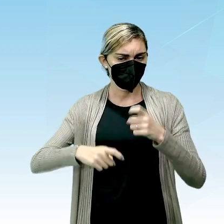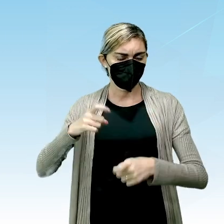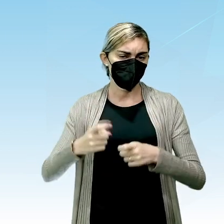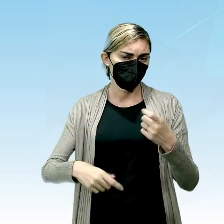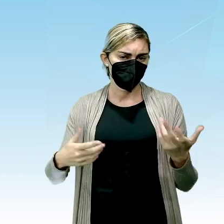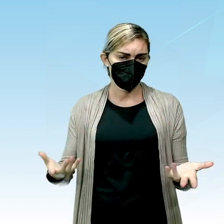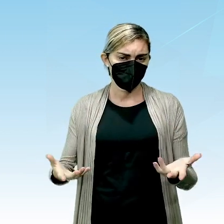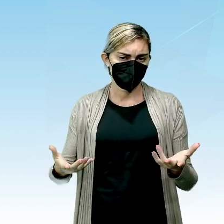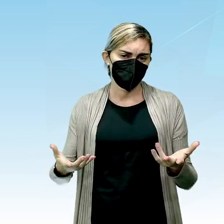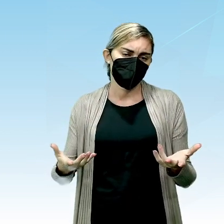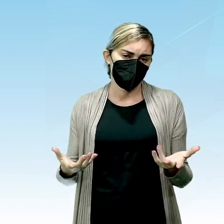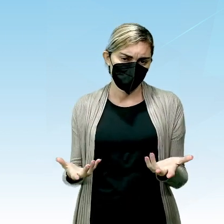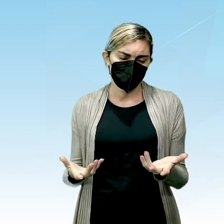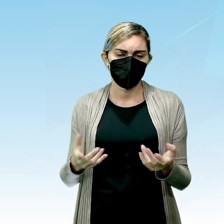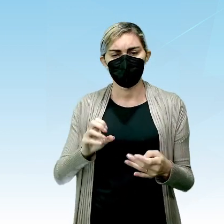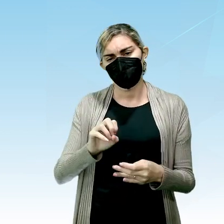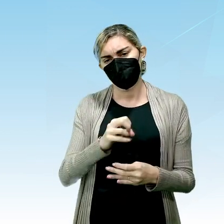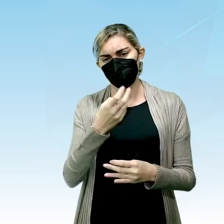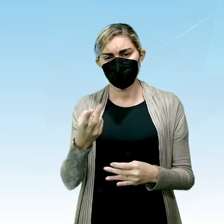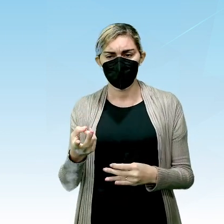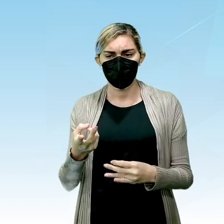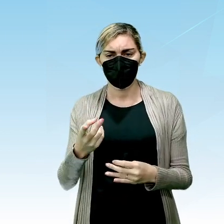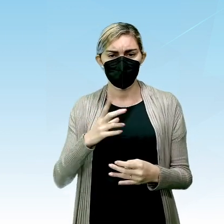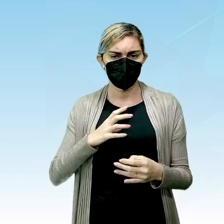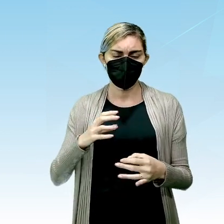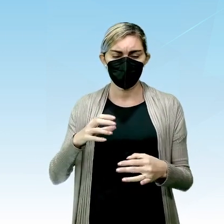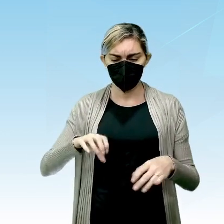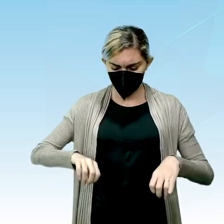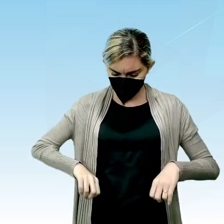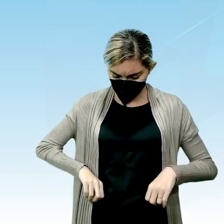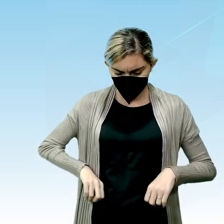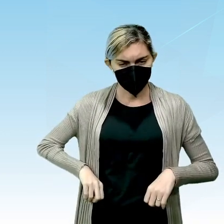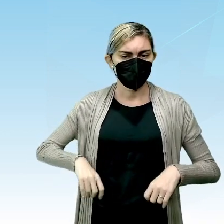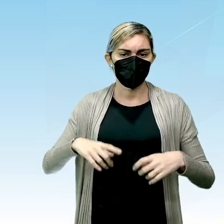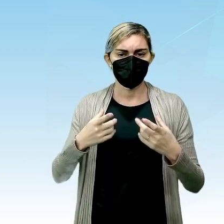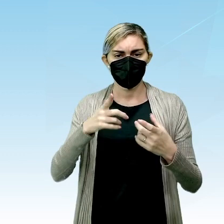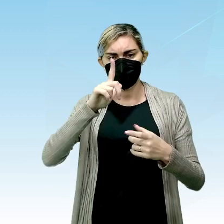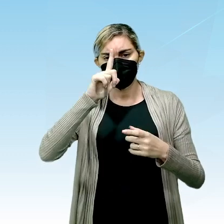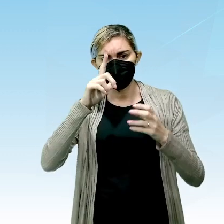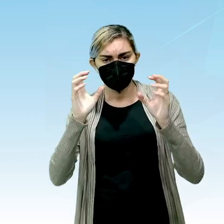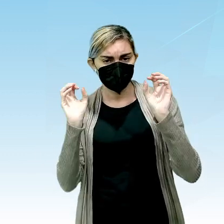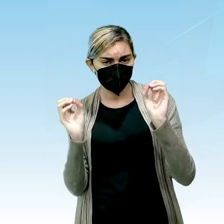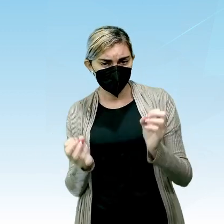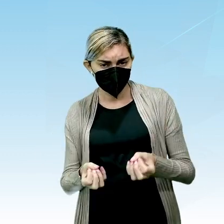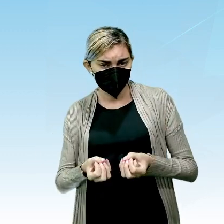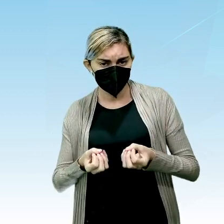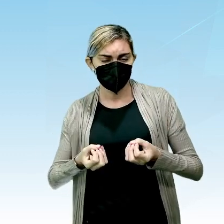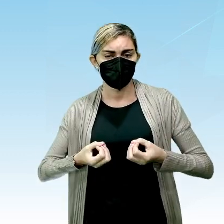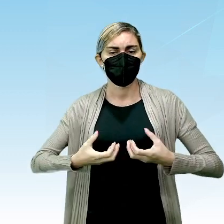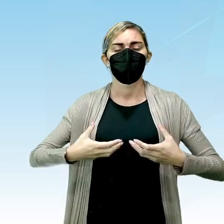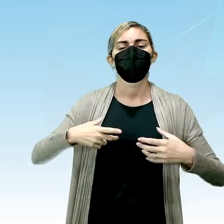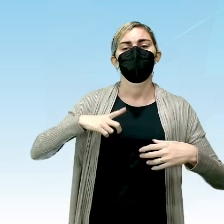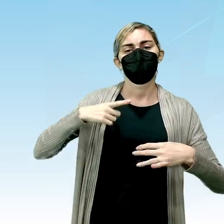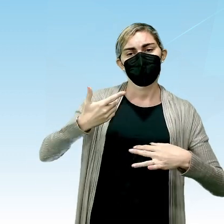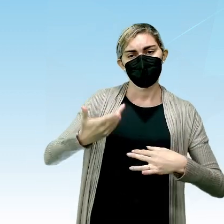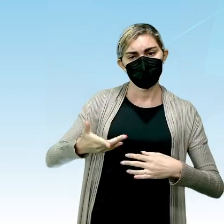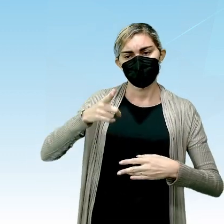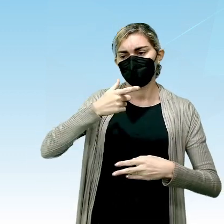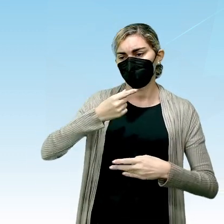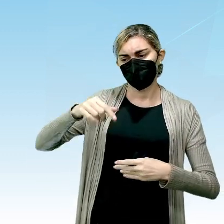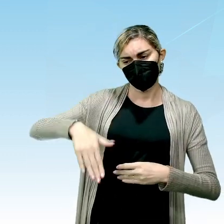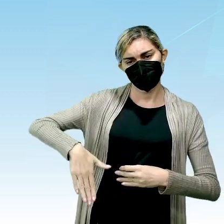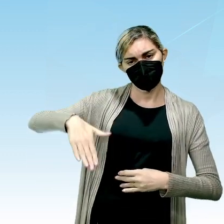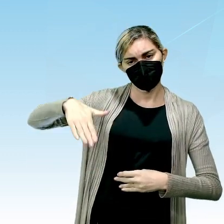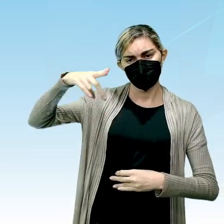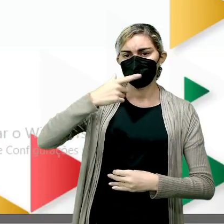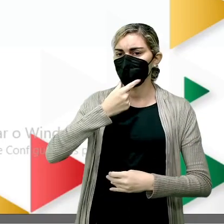pelas gônadas, ou seja, os ovários e os testículos. Lá na puberdade masculina, quando se